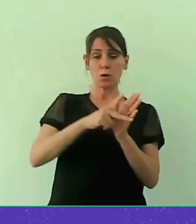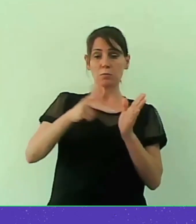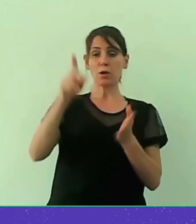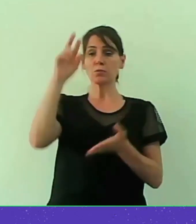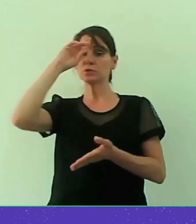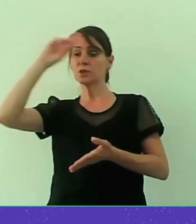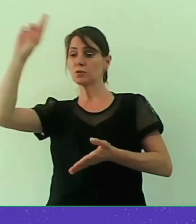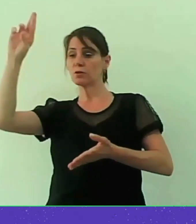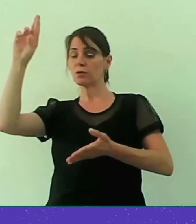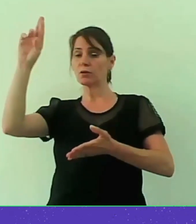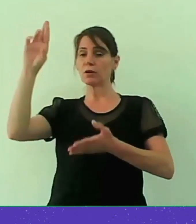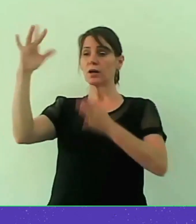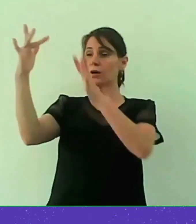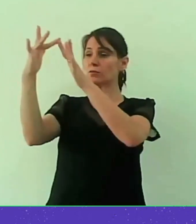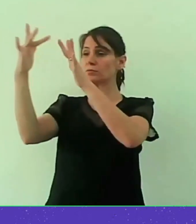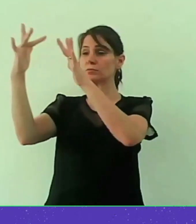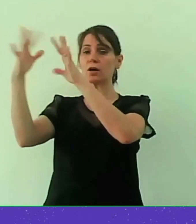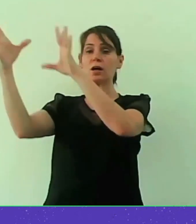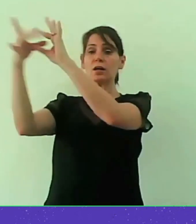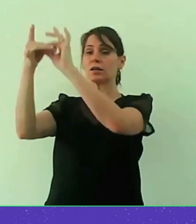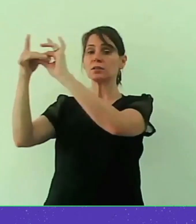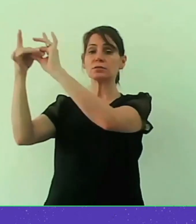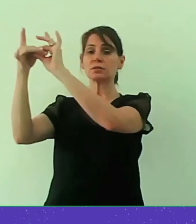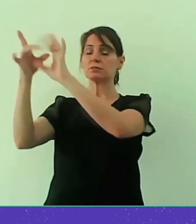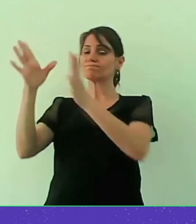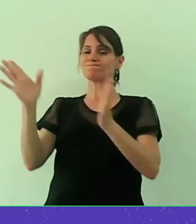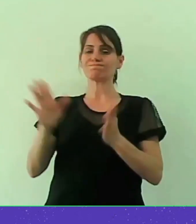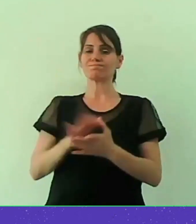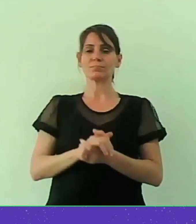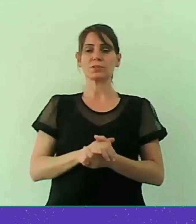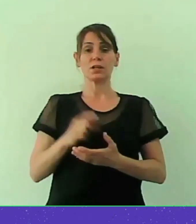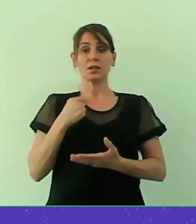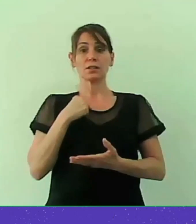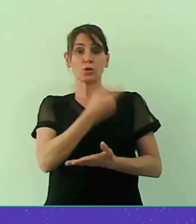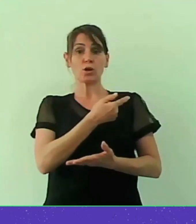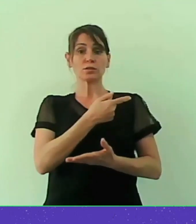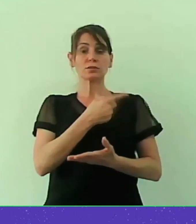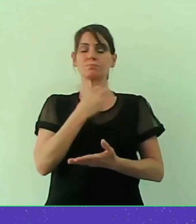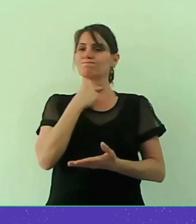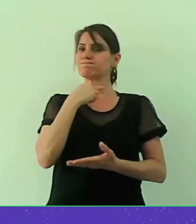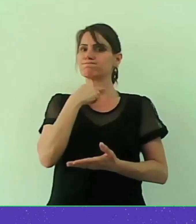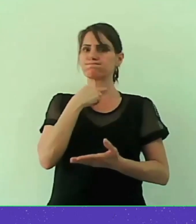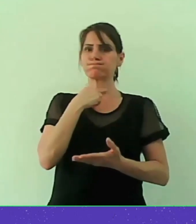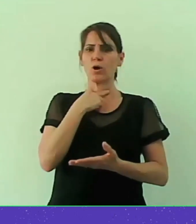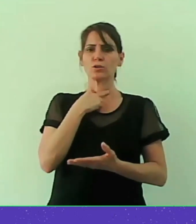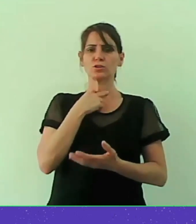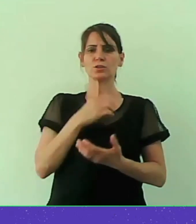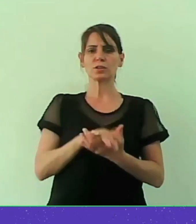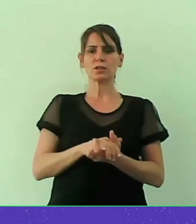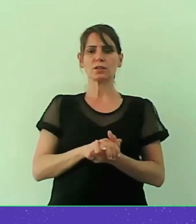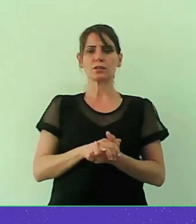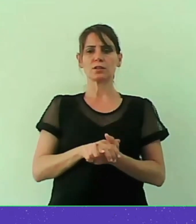vida. E nós não podemos, queridos irmãos, seguir todas essas direções